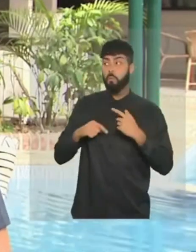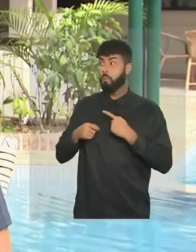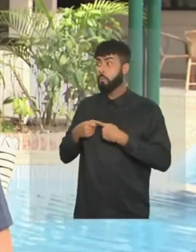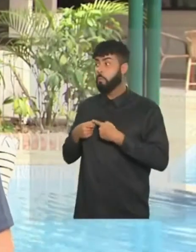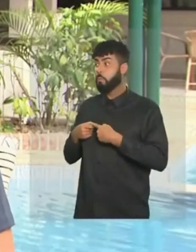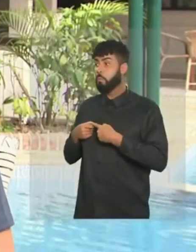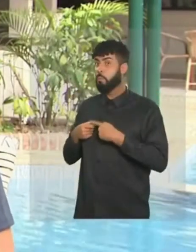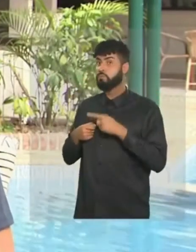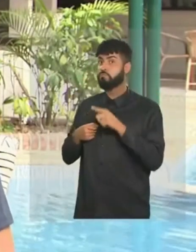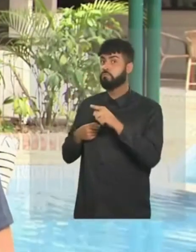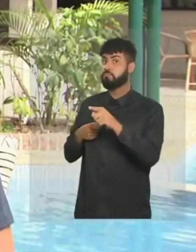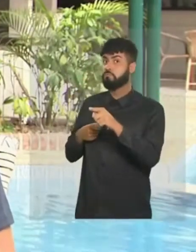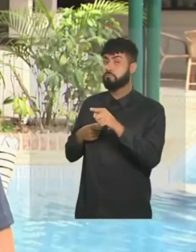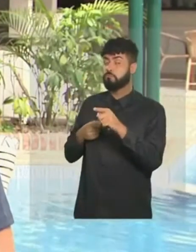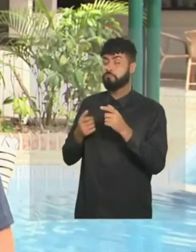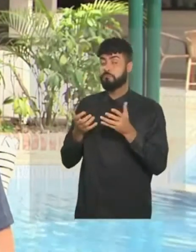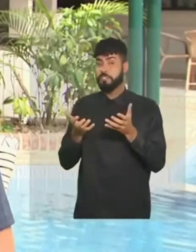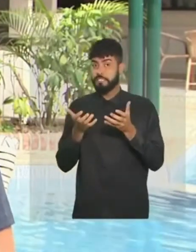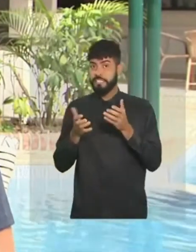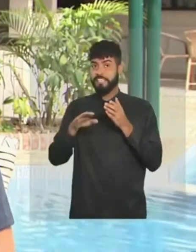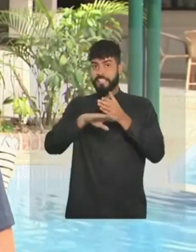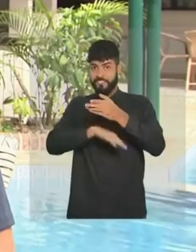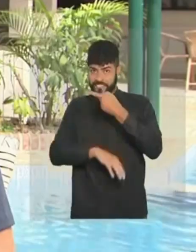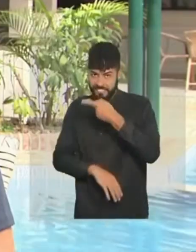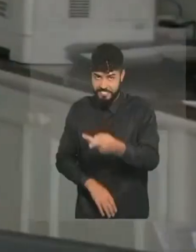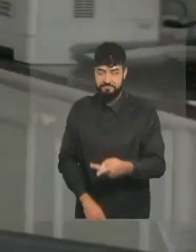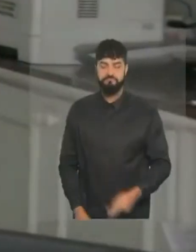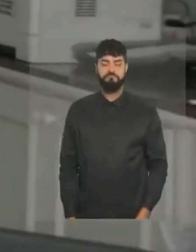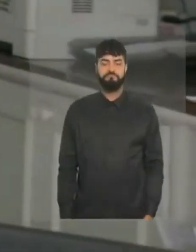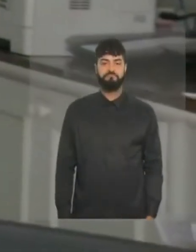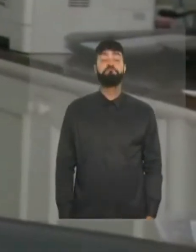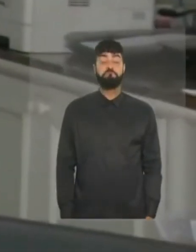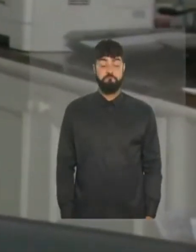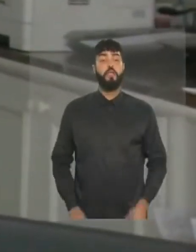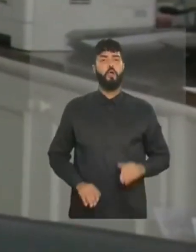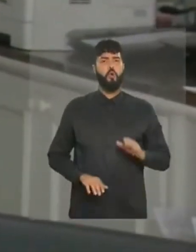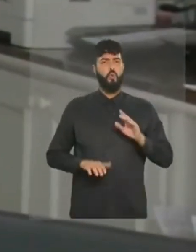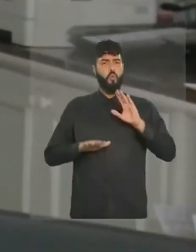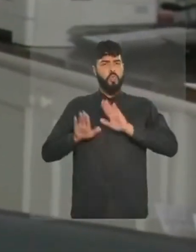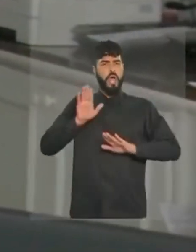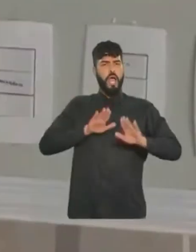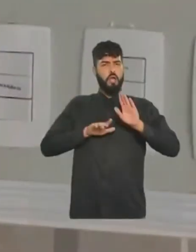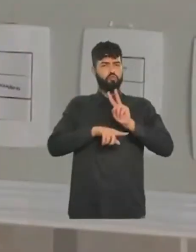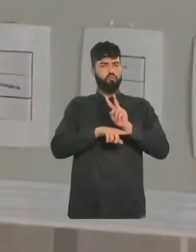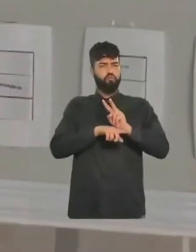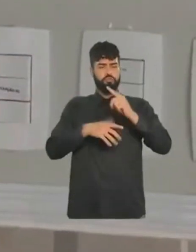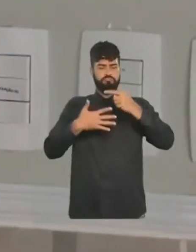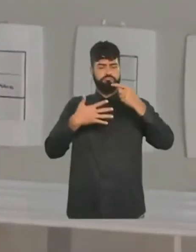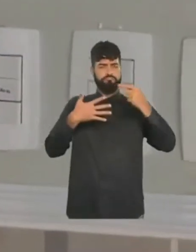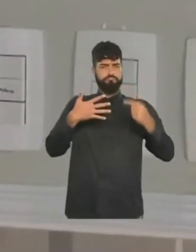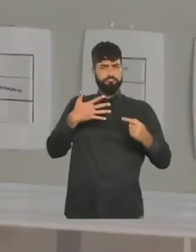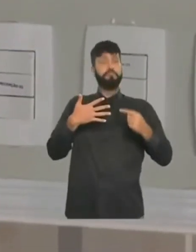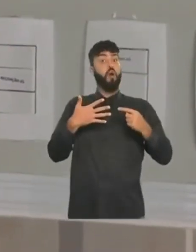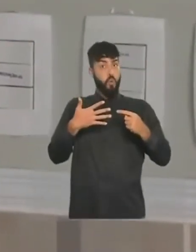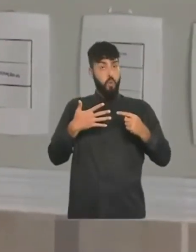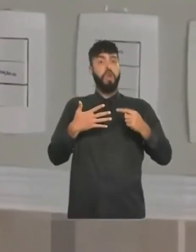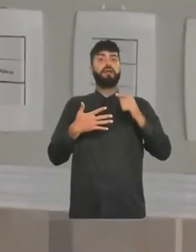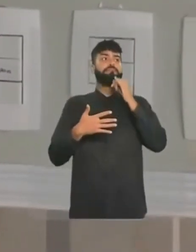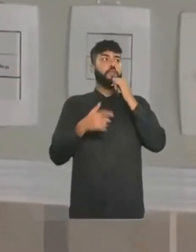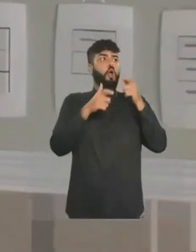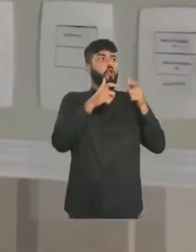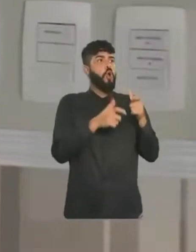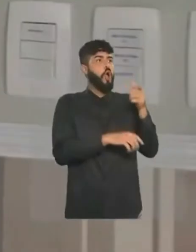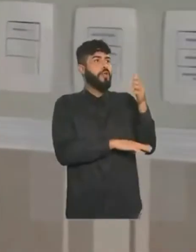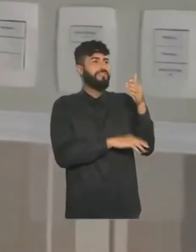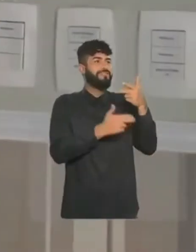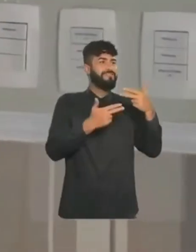cidade da qual ela pretende viajar. Os cuidados estão sendo redobrados. Os estabelecimentos só podem receber